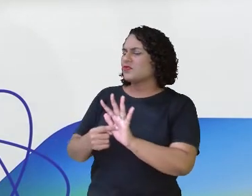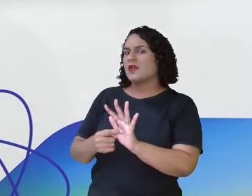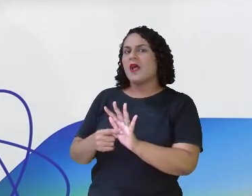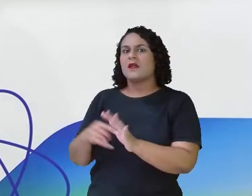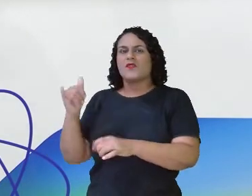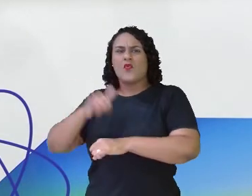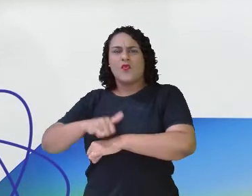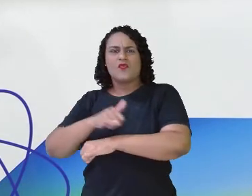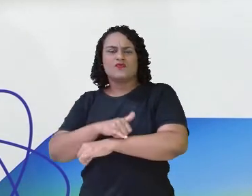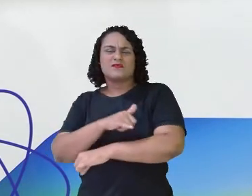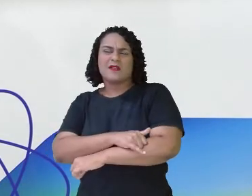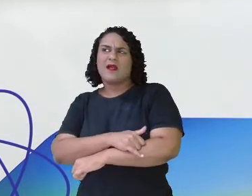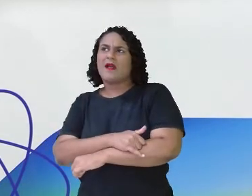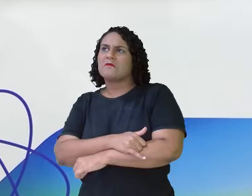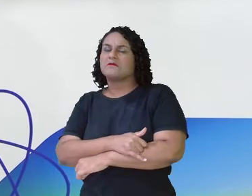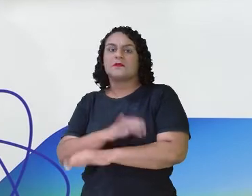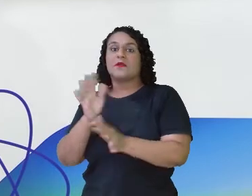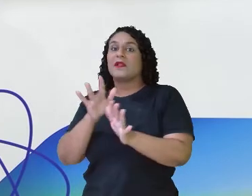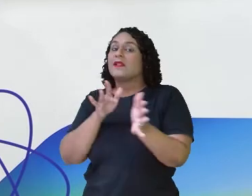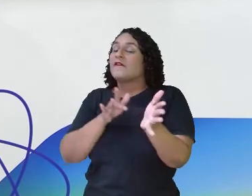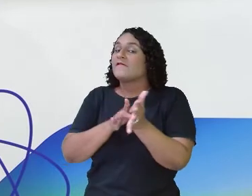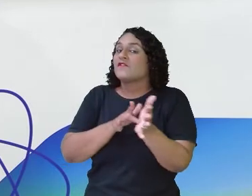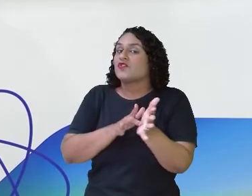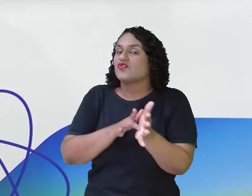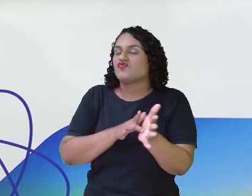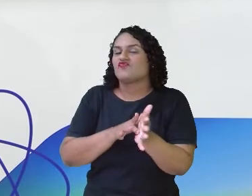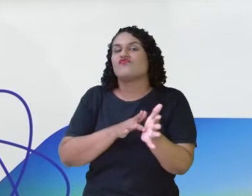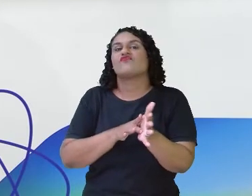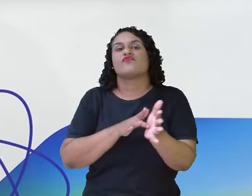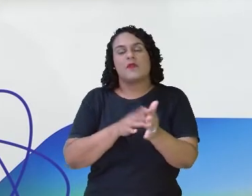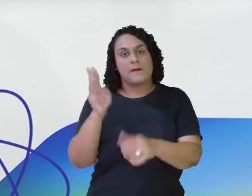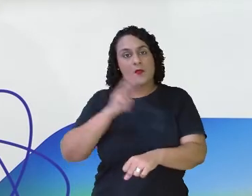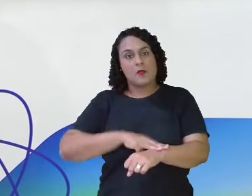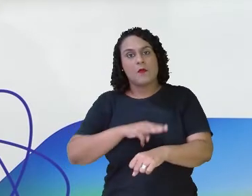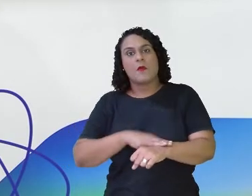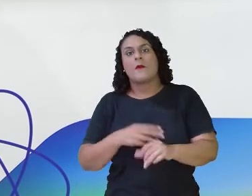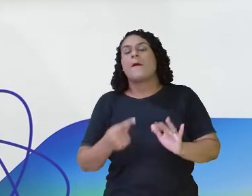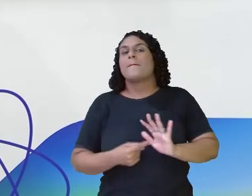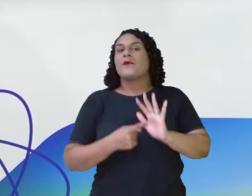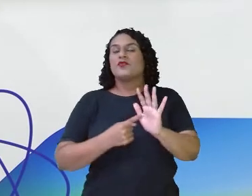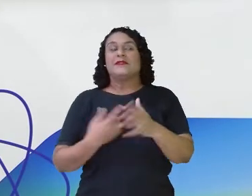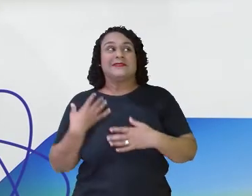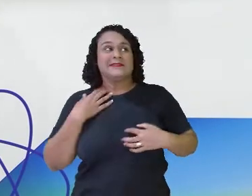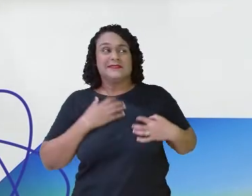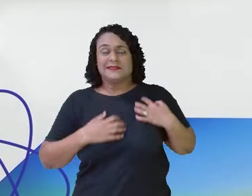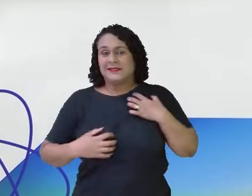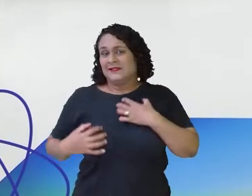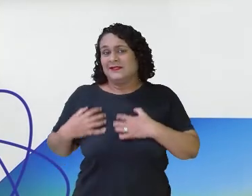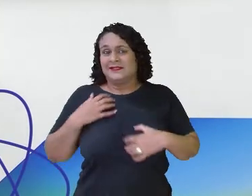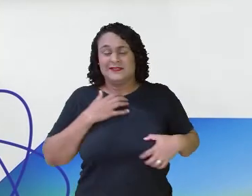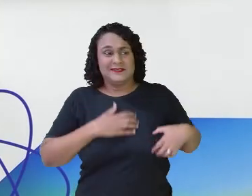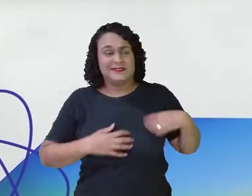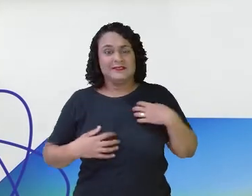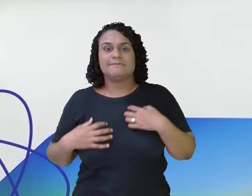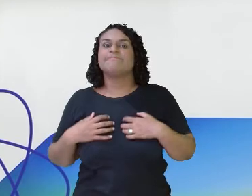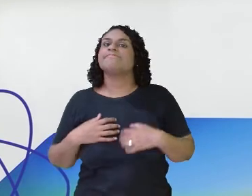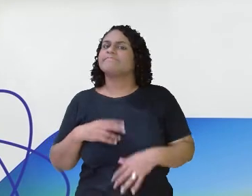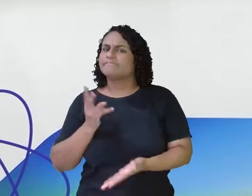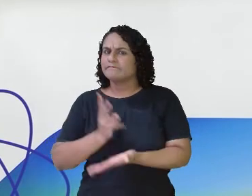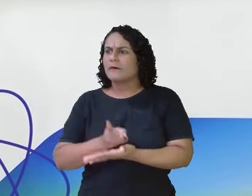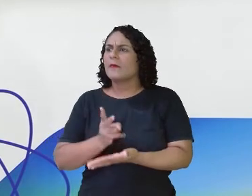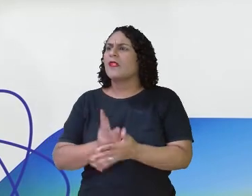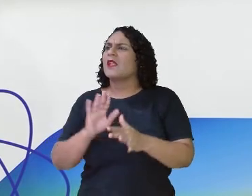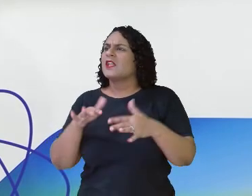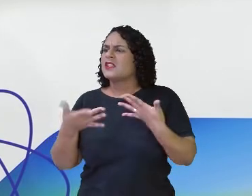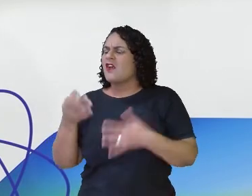nadar, né? Ele está ali fingindo, claro, mas está, no momento aparecendo, está desesperado. E aí continua,